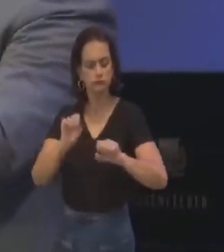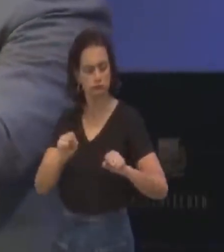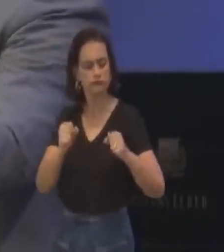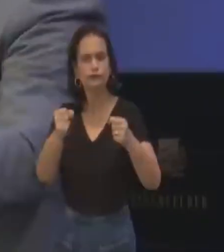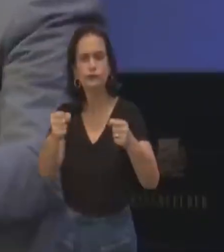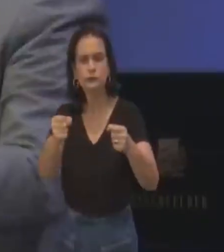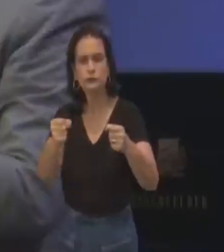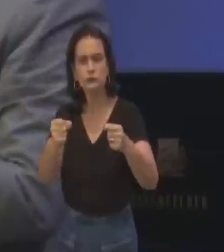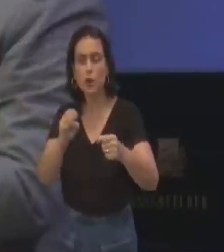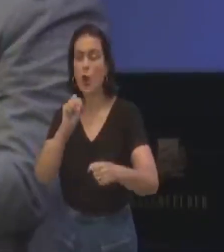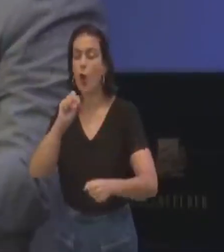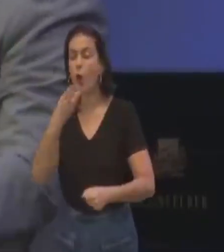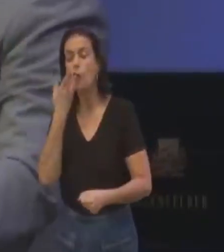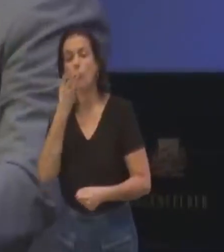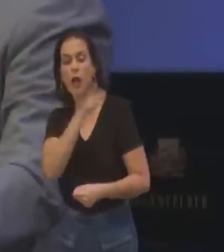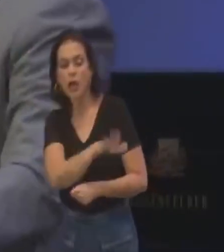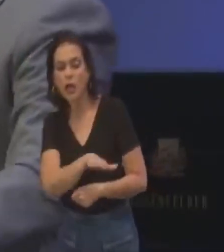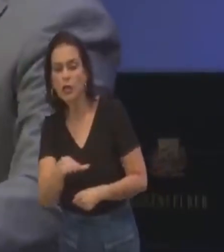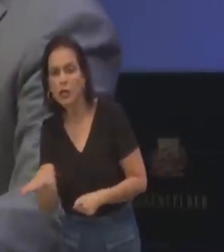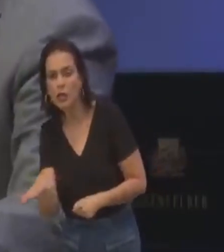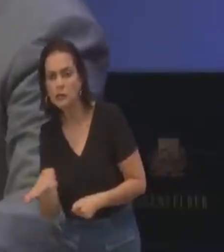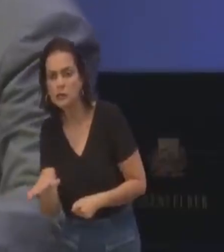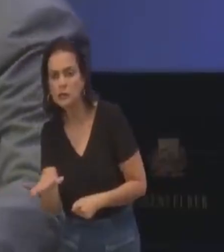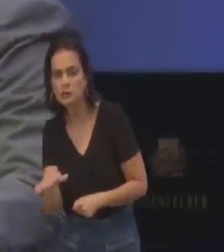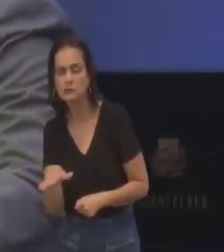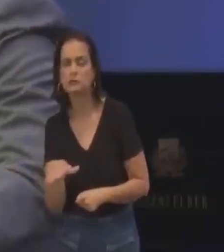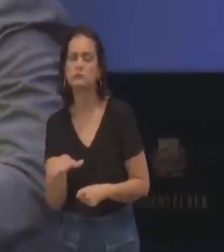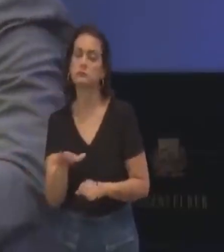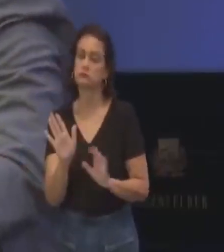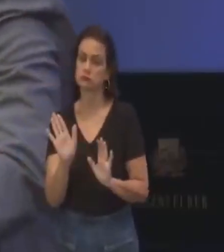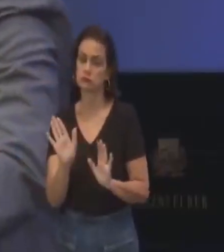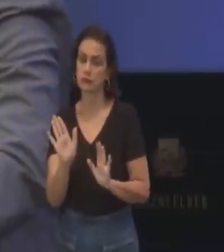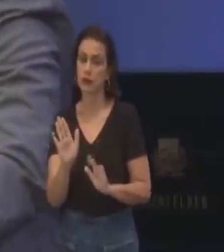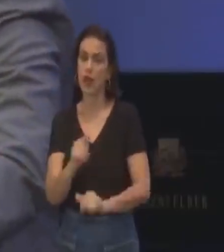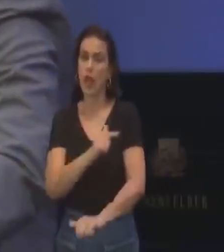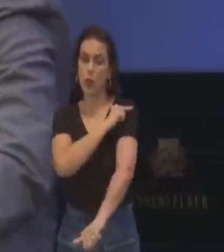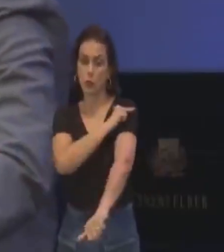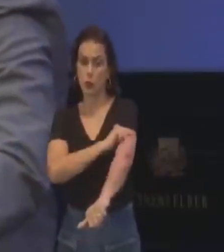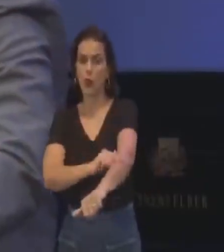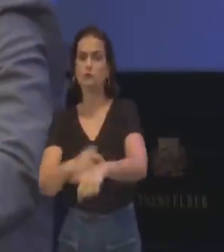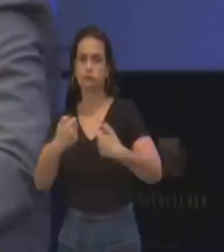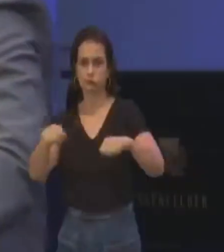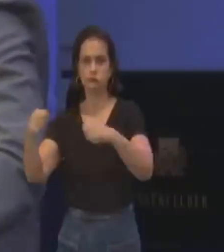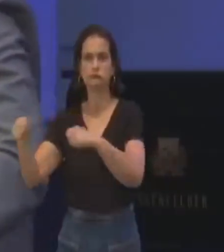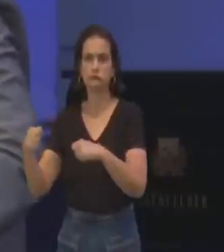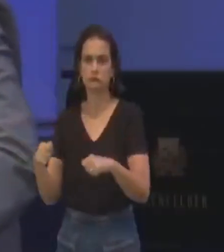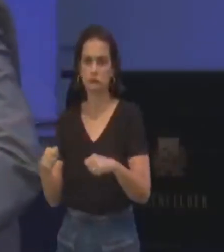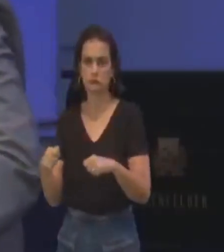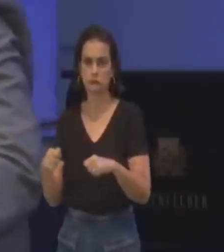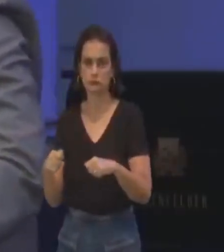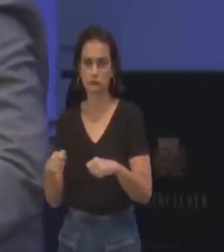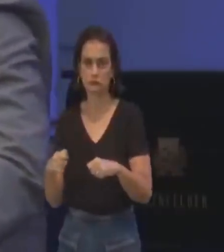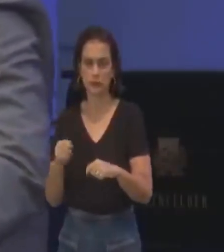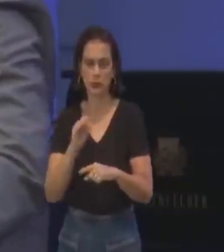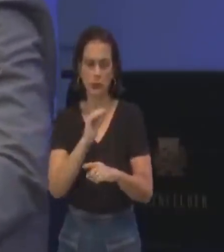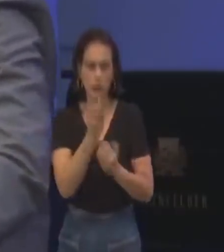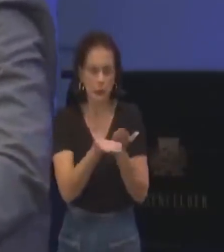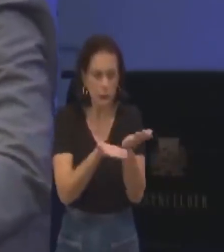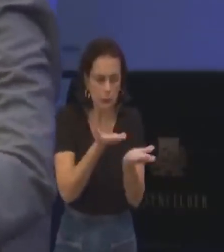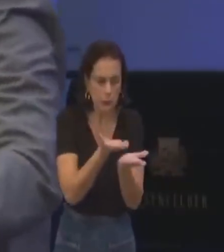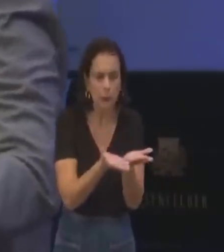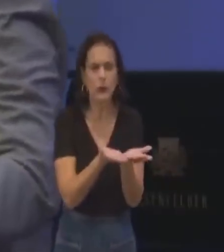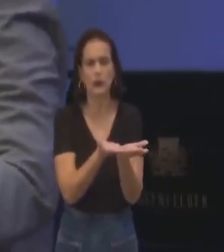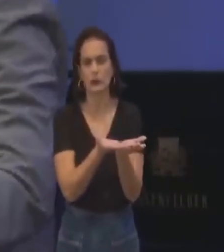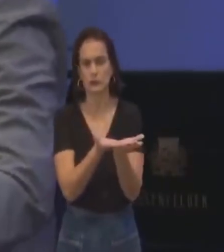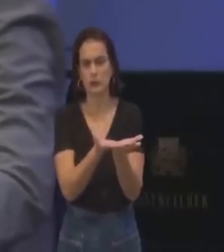mesmo uma criança, uma mãe que esteja com uma criança no colo. Quando nós tratamos bem, com cortesia,